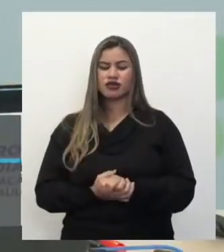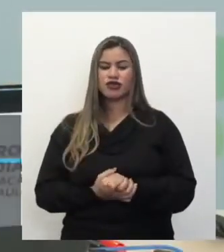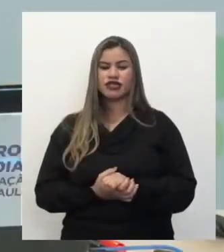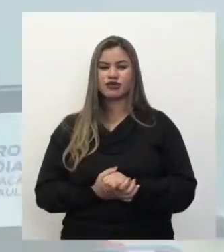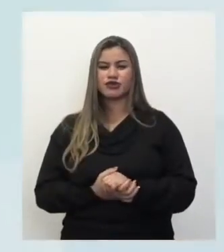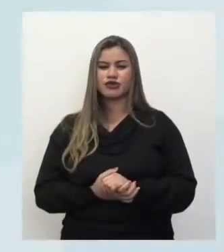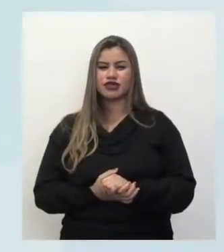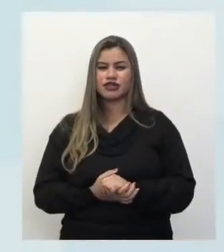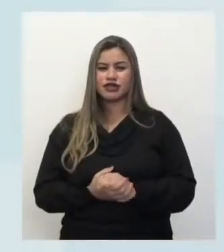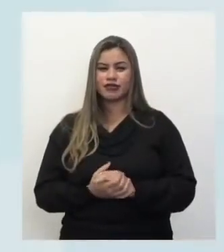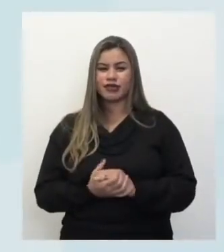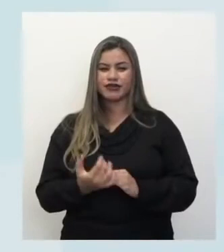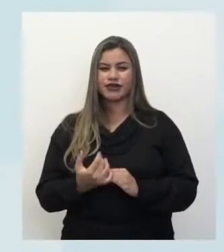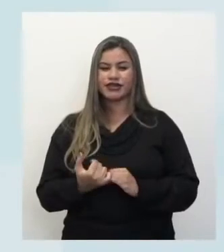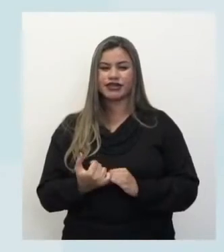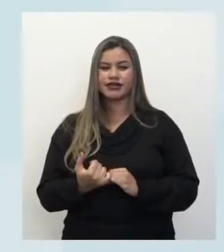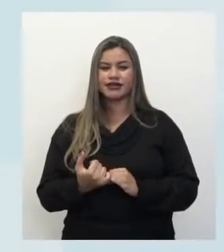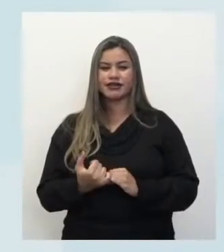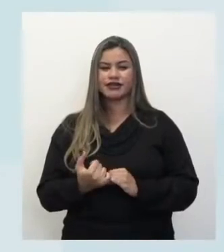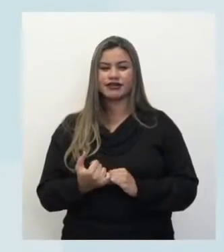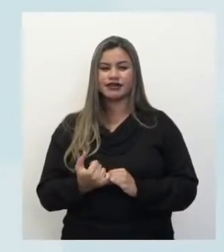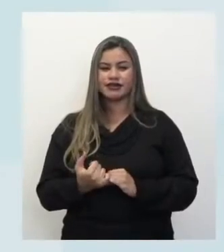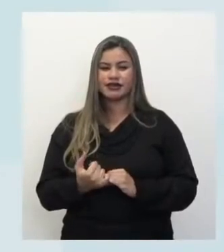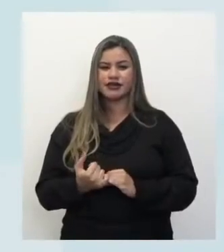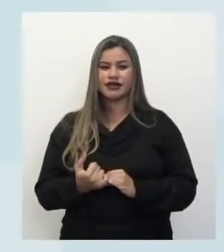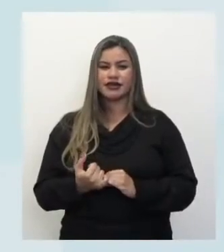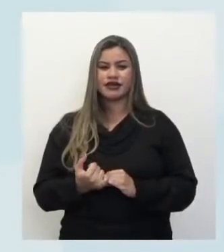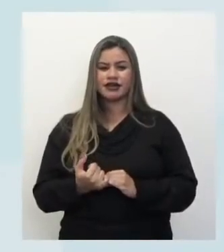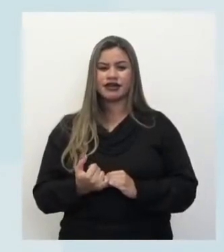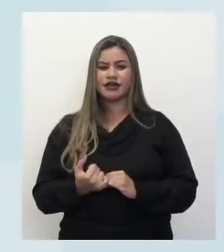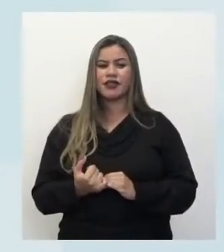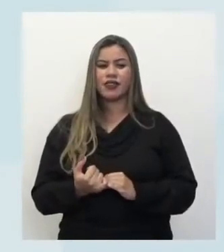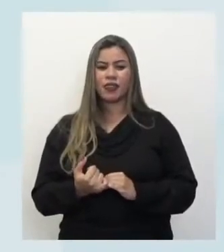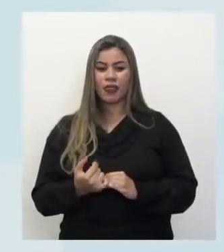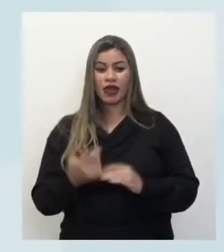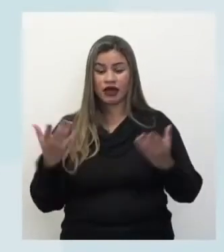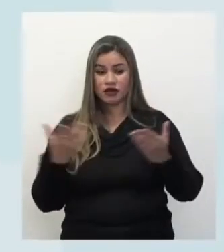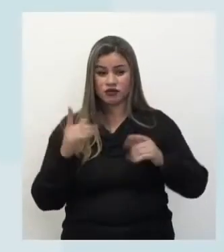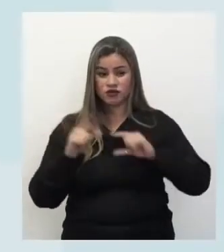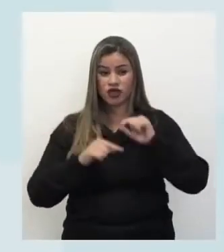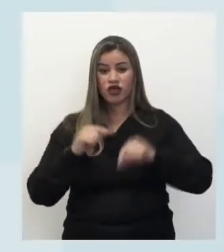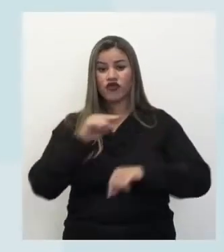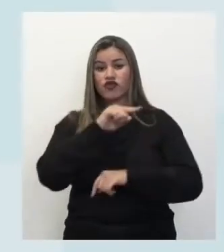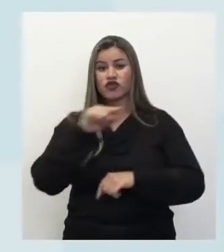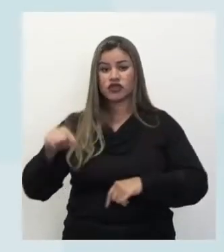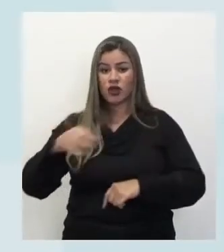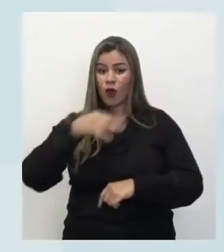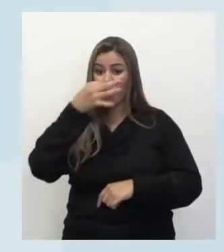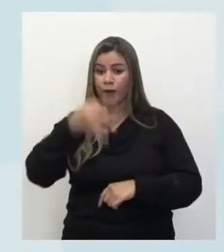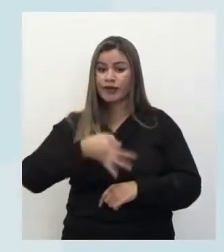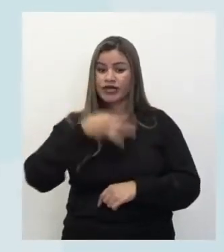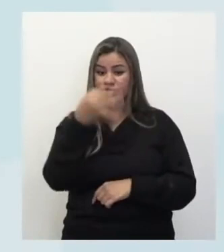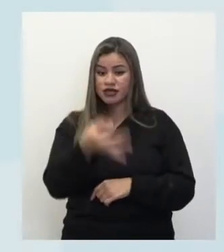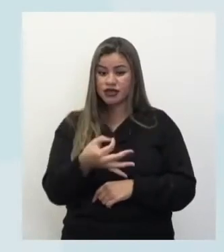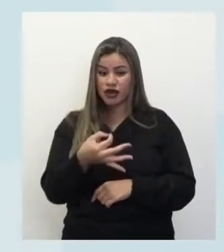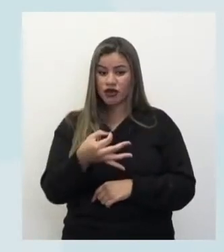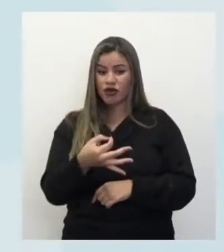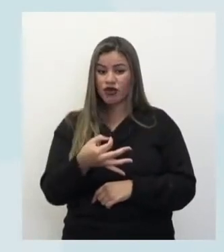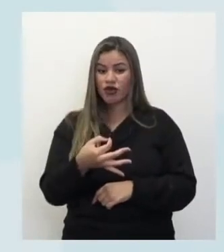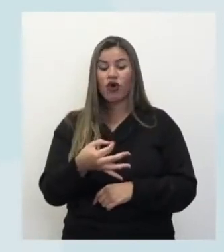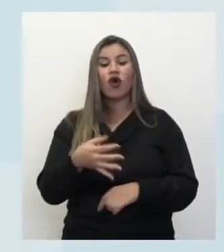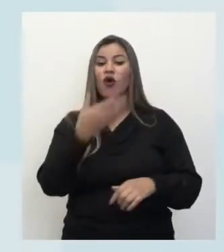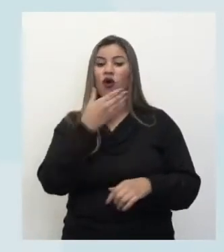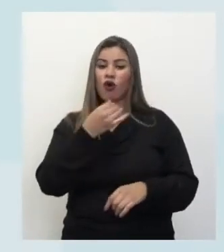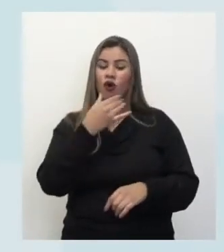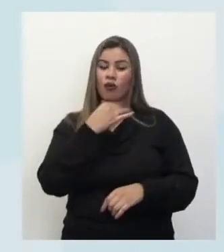próxima pergunta. Mas a continuação dessa acolhida. Agora, você vai dar sua opinião. Agora, eu não quero que você fale mais sobre o George